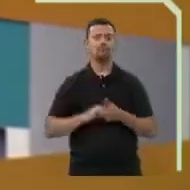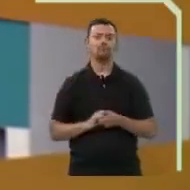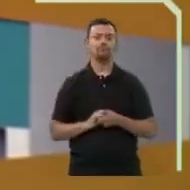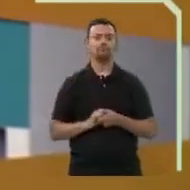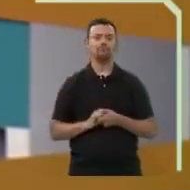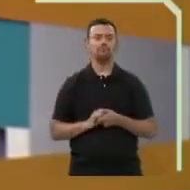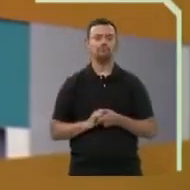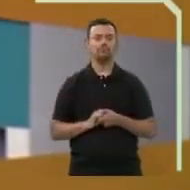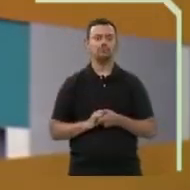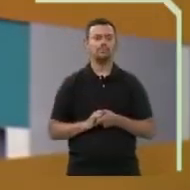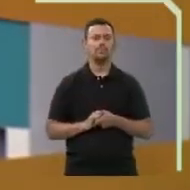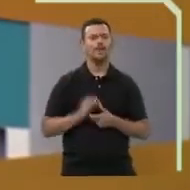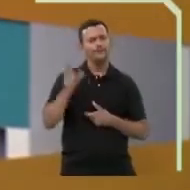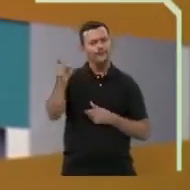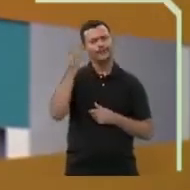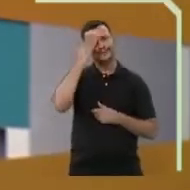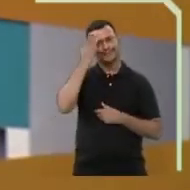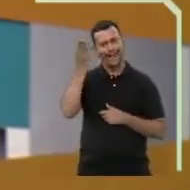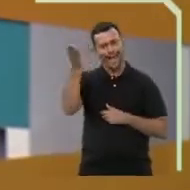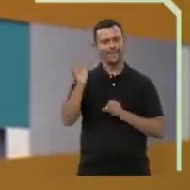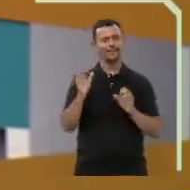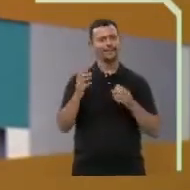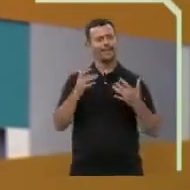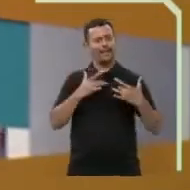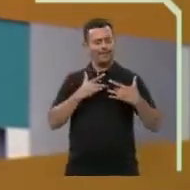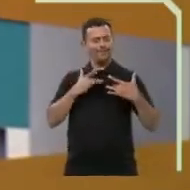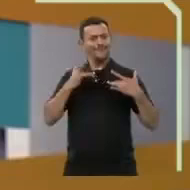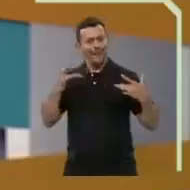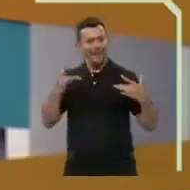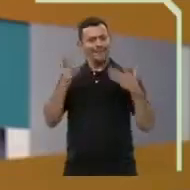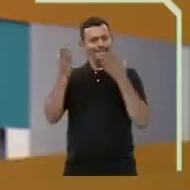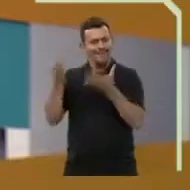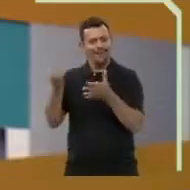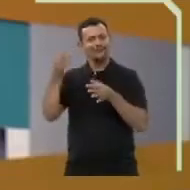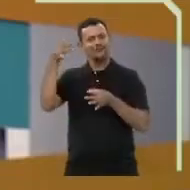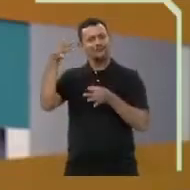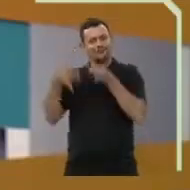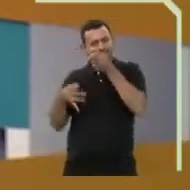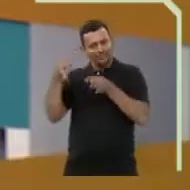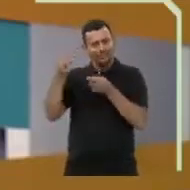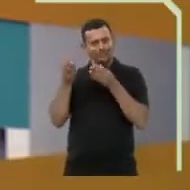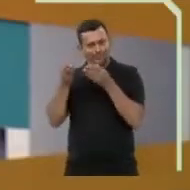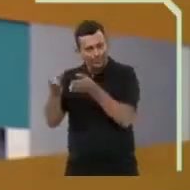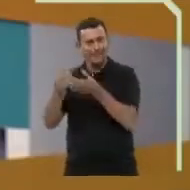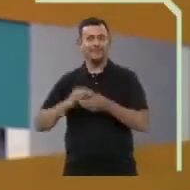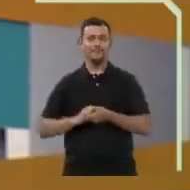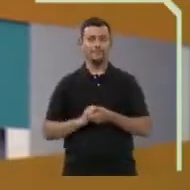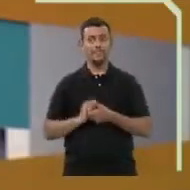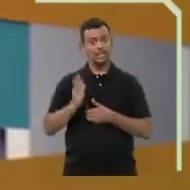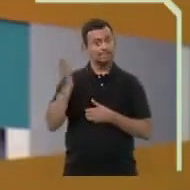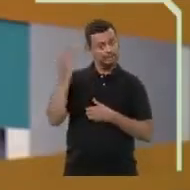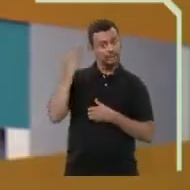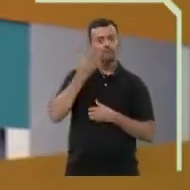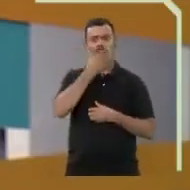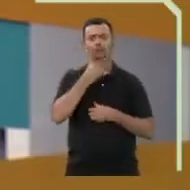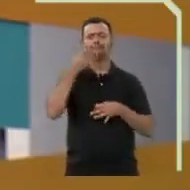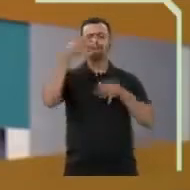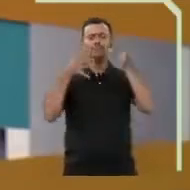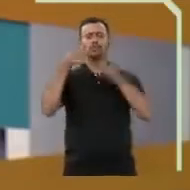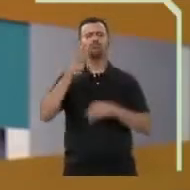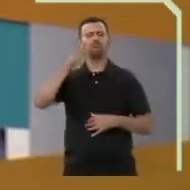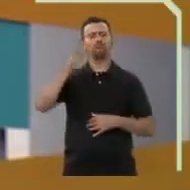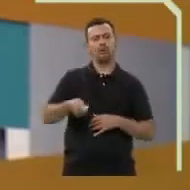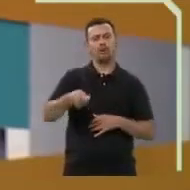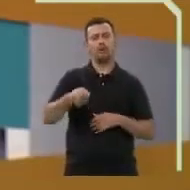fã do Ministério Público e do Judiciário. Há 10 dias atrás, Os juízes no Supremo Tribunal Federal aumentaram